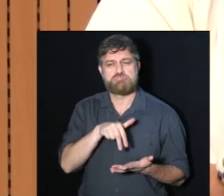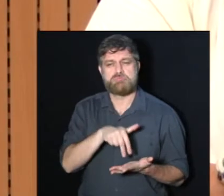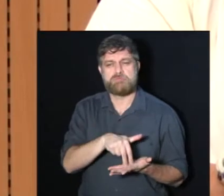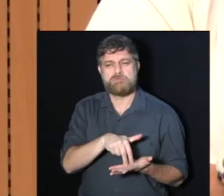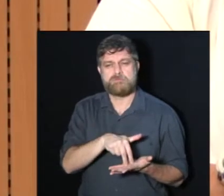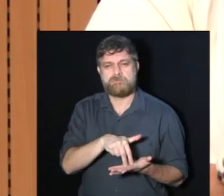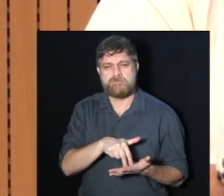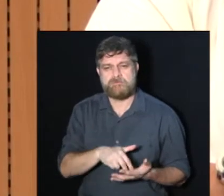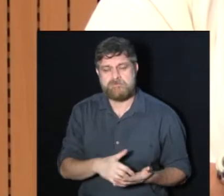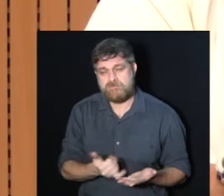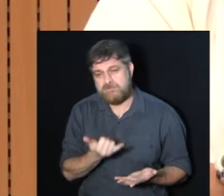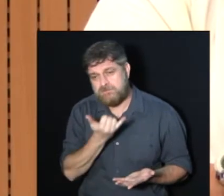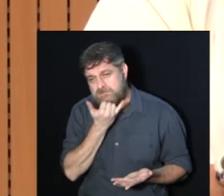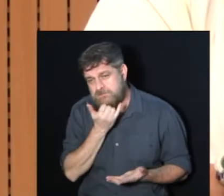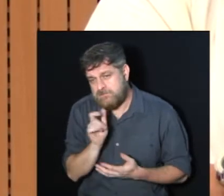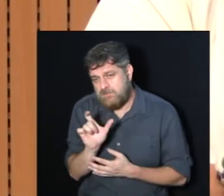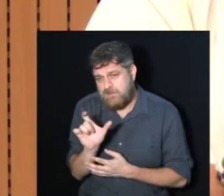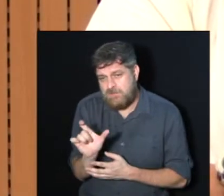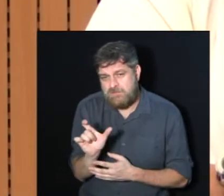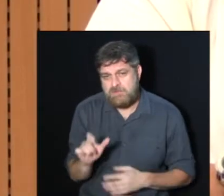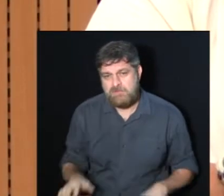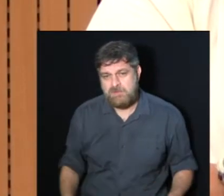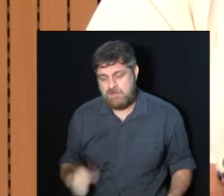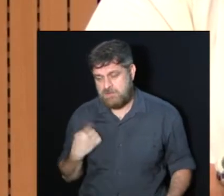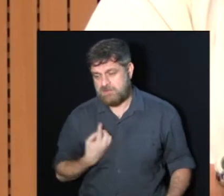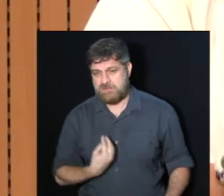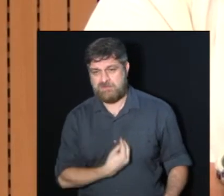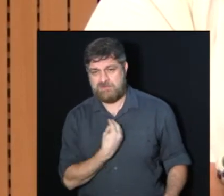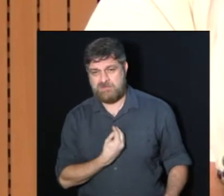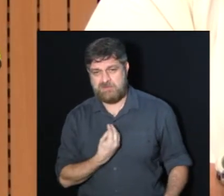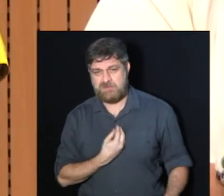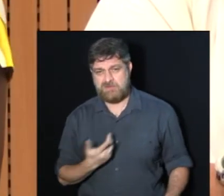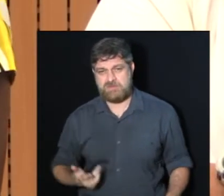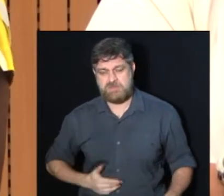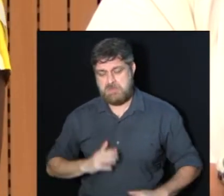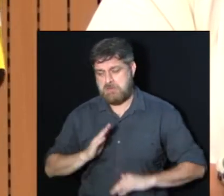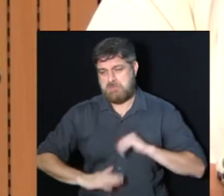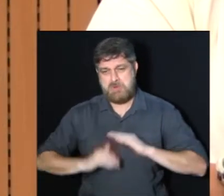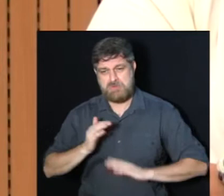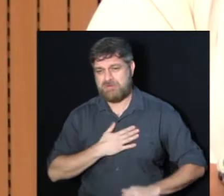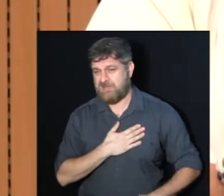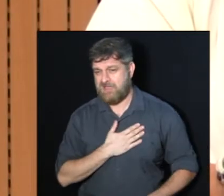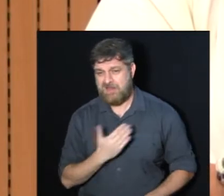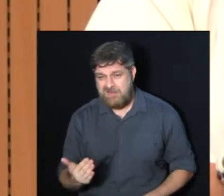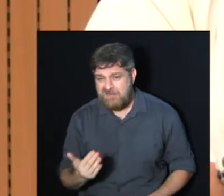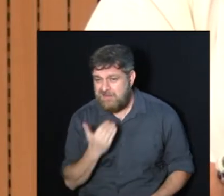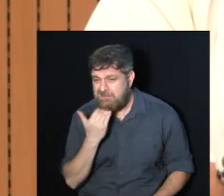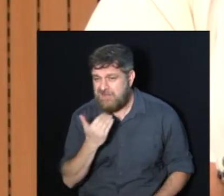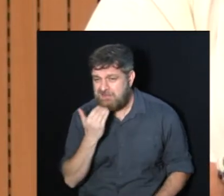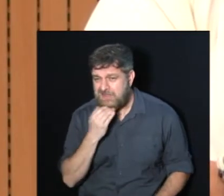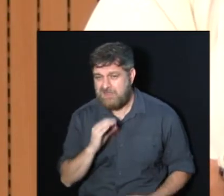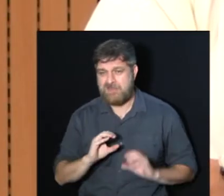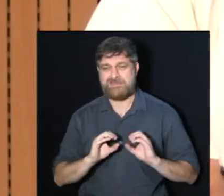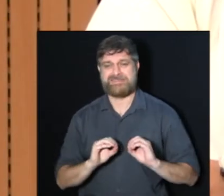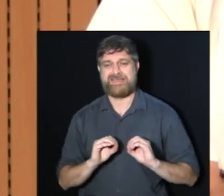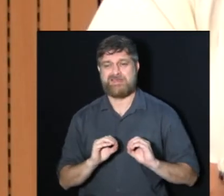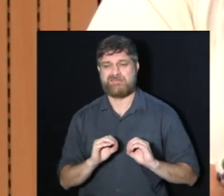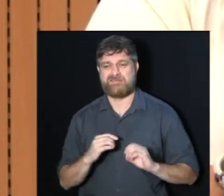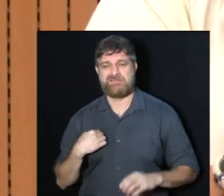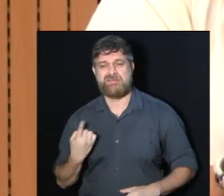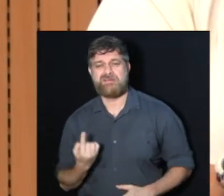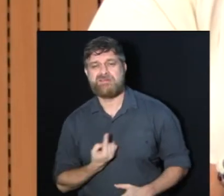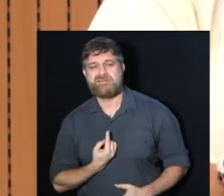me perdoe a palavra mais profana, a gente não produz essa caridade. A gente se